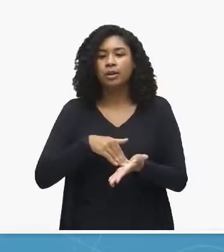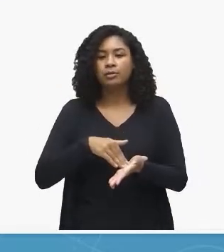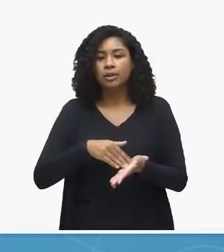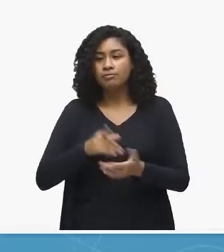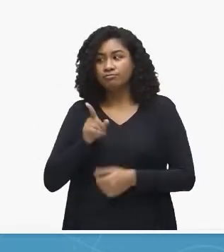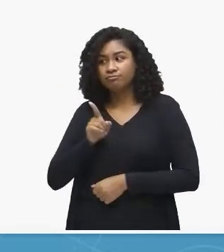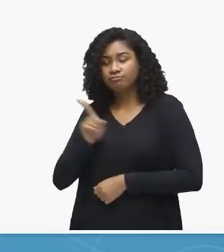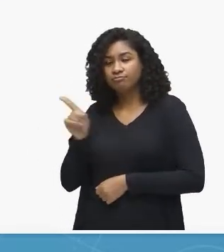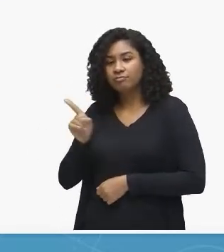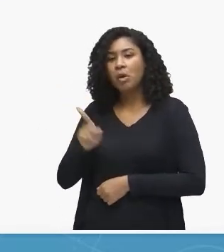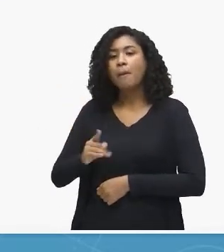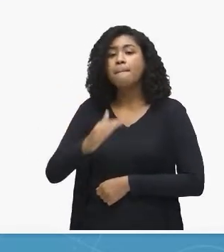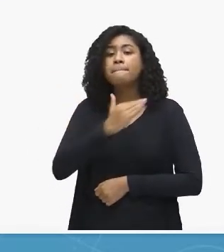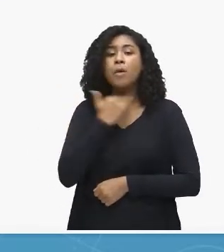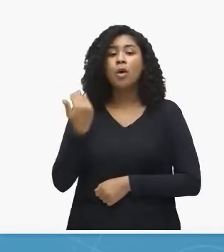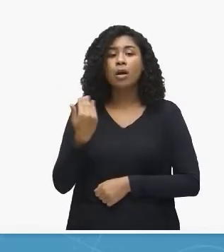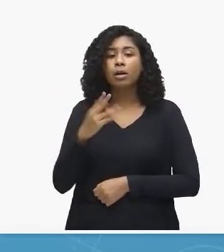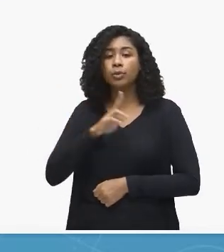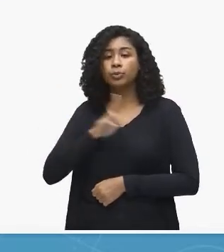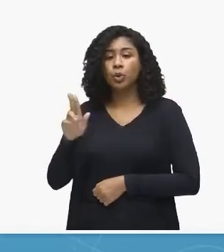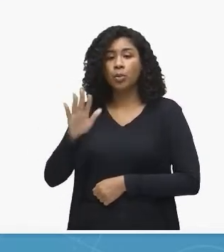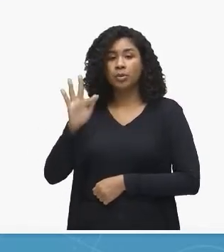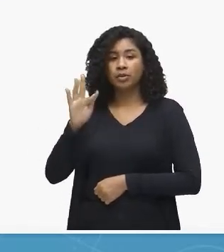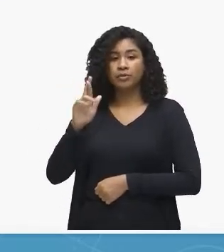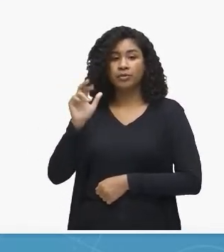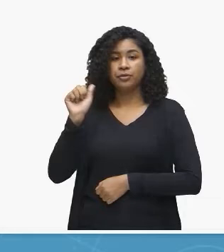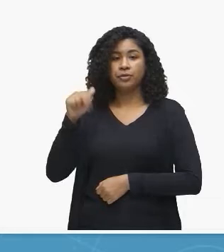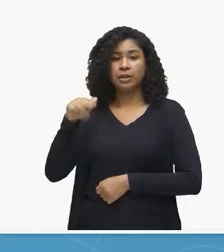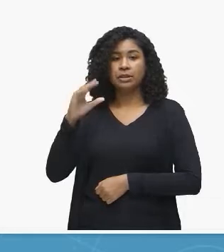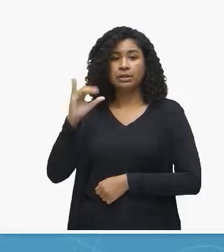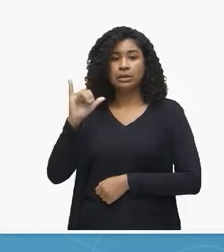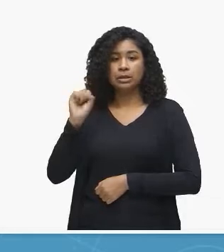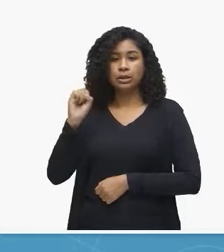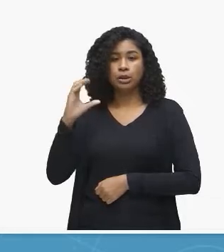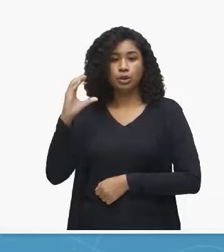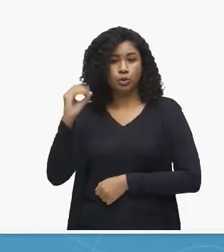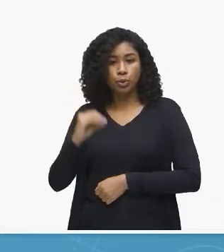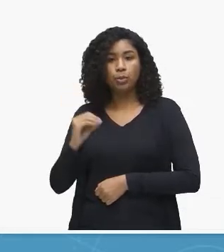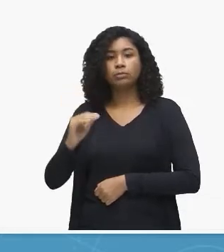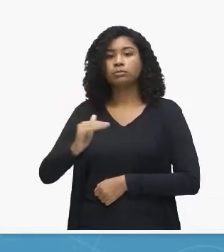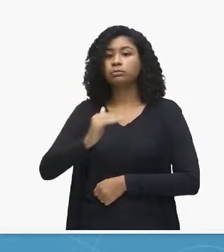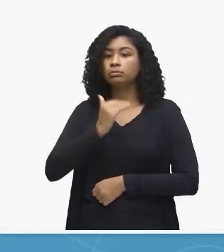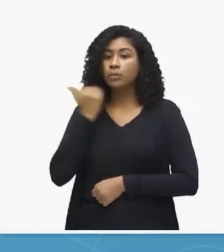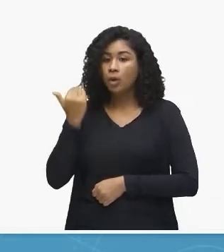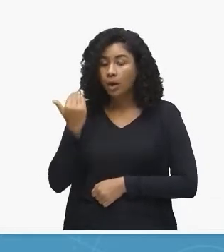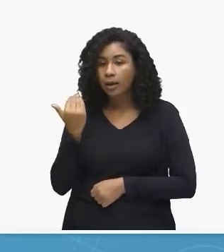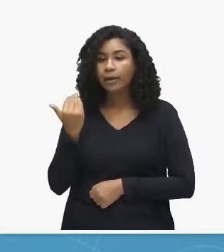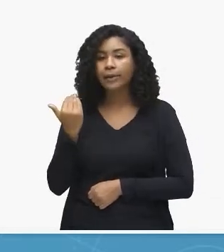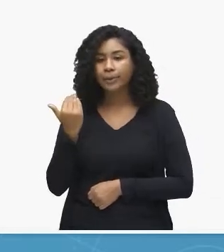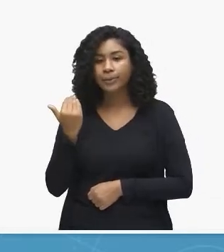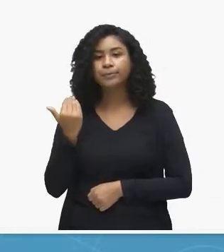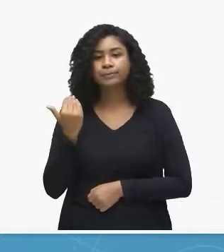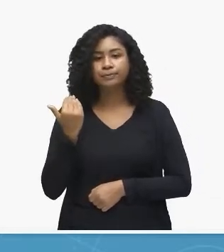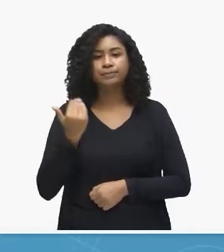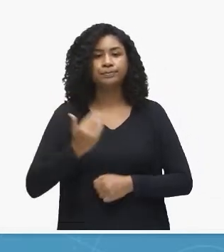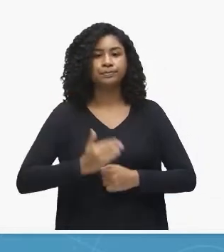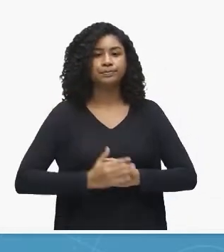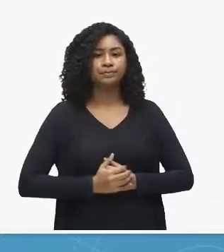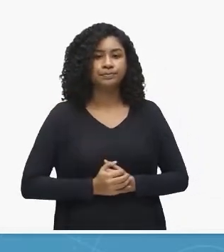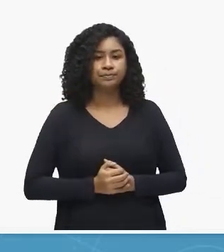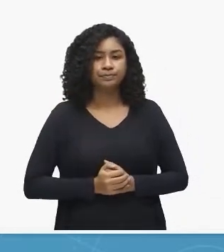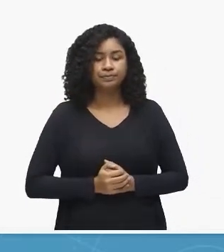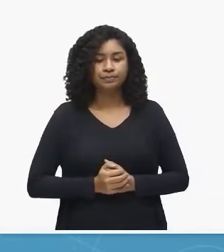Império Austro-Húngaro, Francisco Ferdinando, foi assassinado por um ativista sérvio, né, em Sarajevo, na